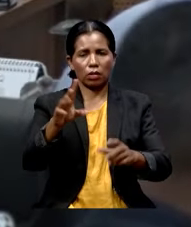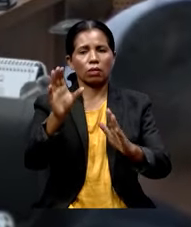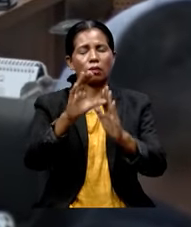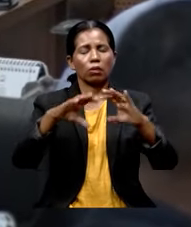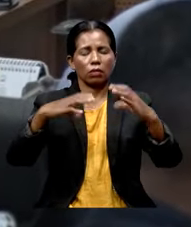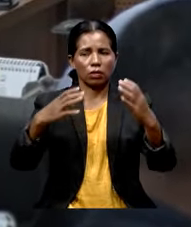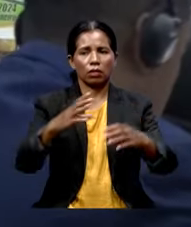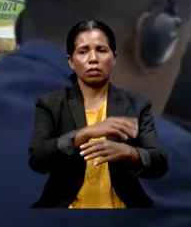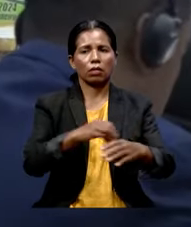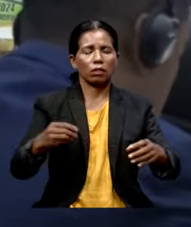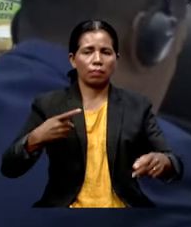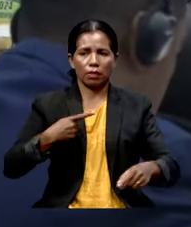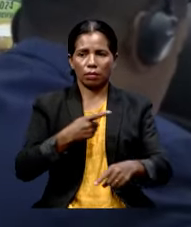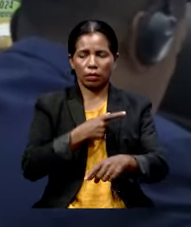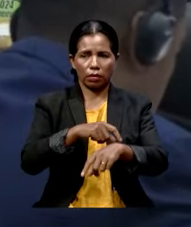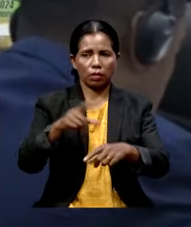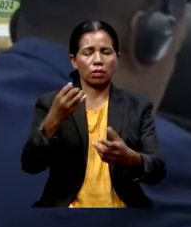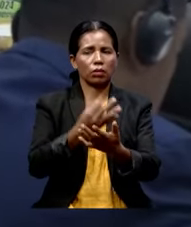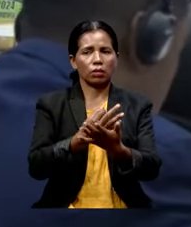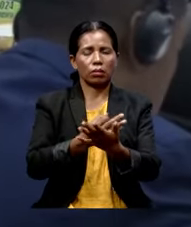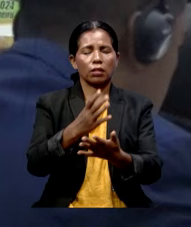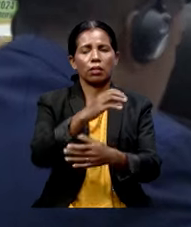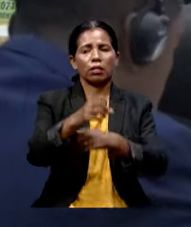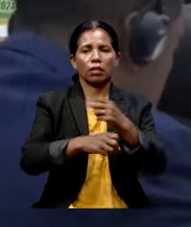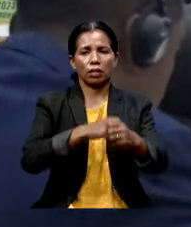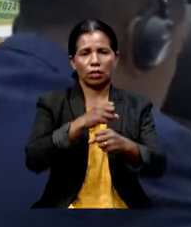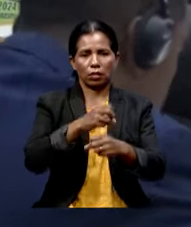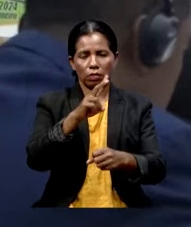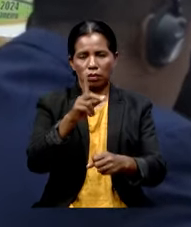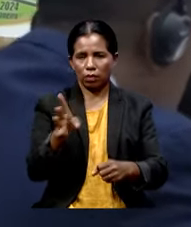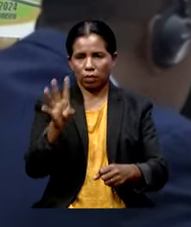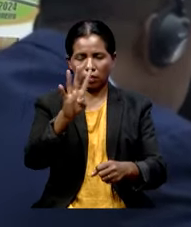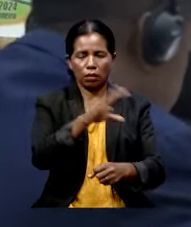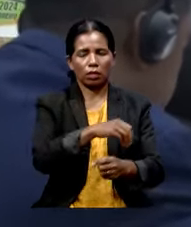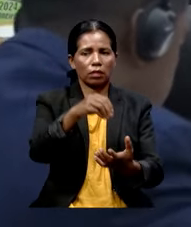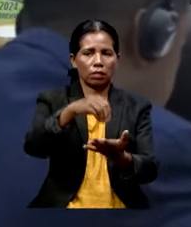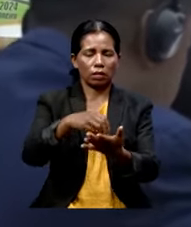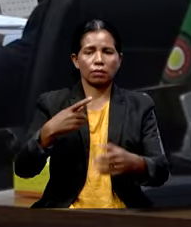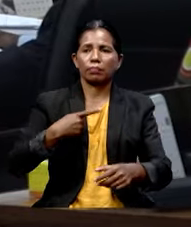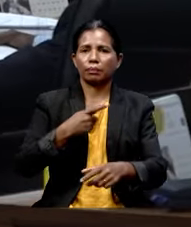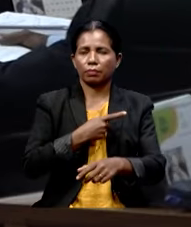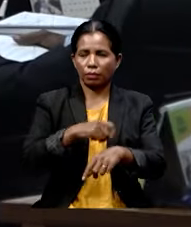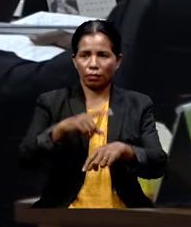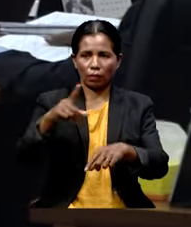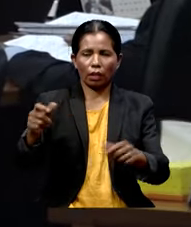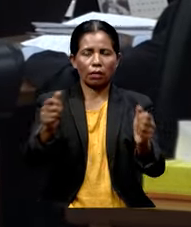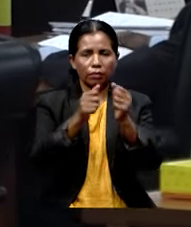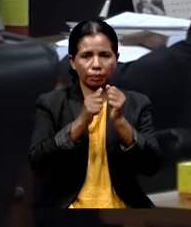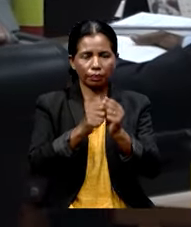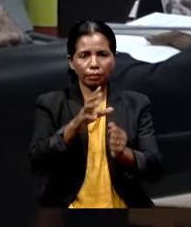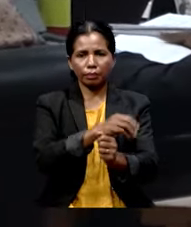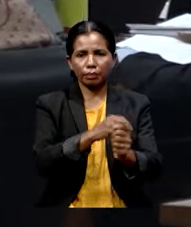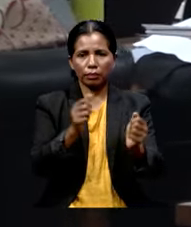no funcionamento do parlamento. Orçamento geral do Estado tina Rihonrua no Lurecin HAT, nebe prevê para o Parlamento Nacional, hamutu tocon